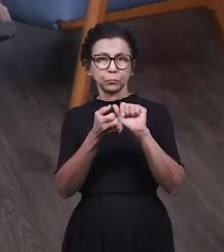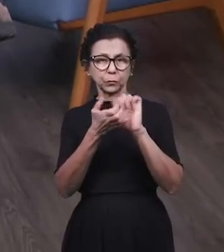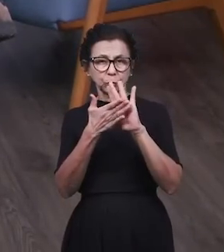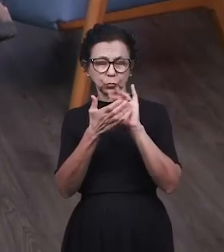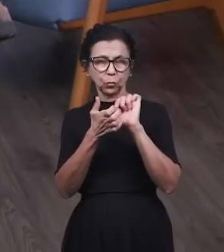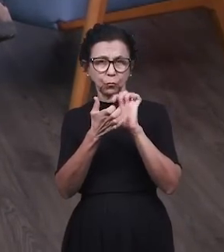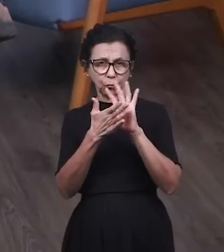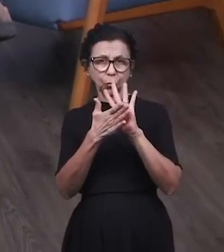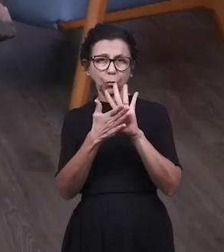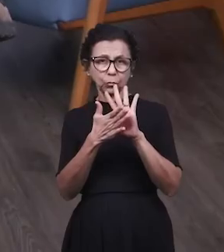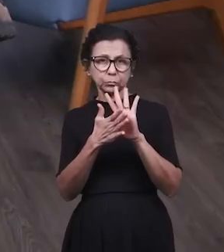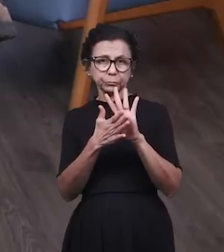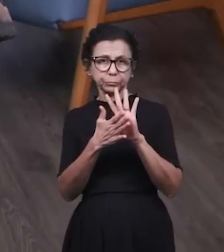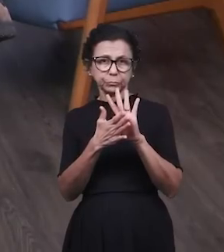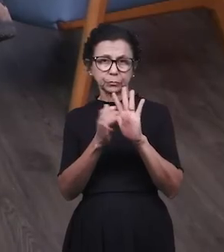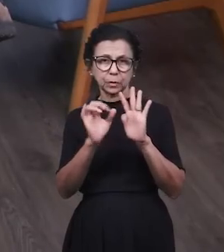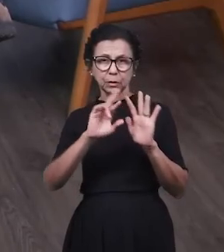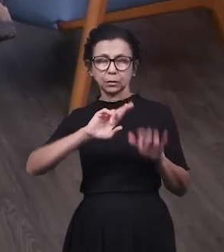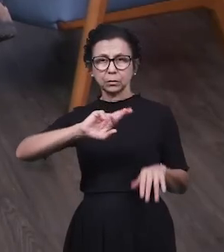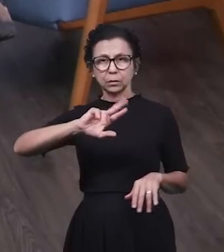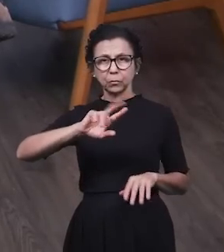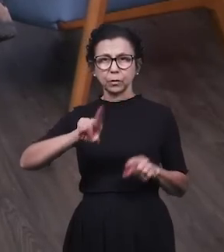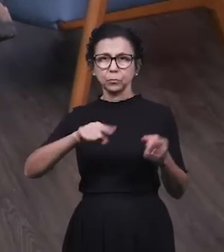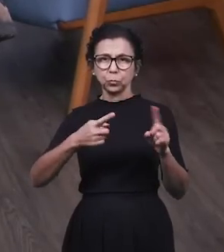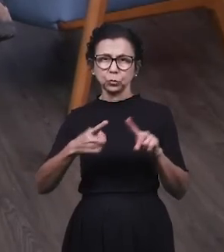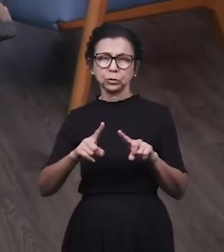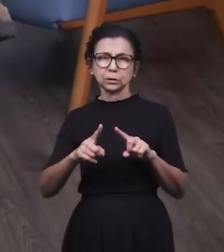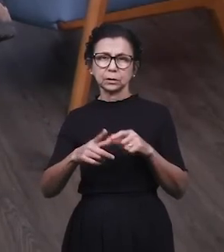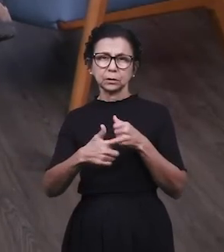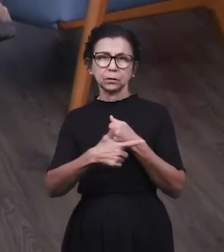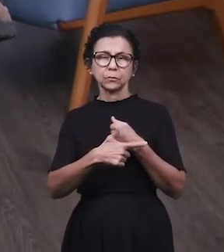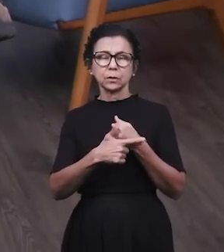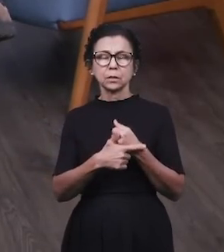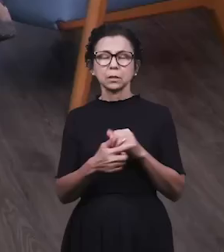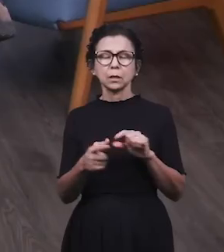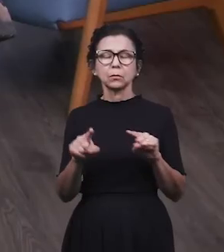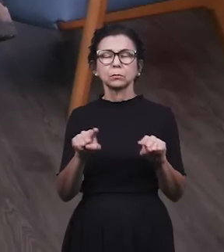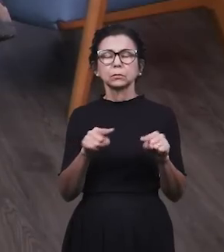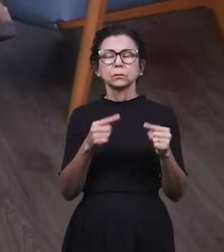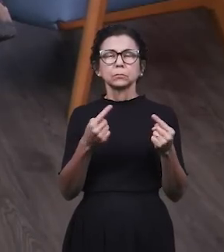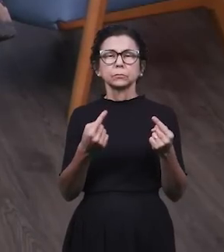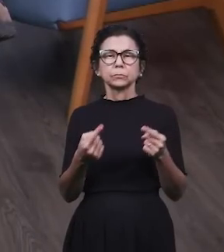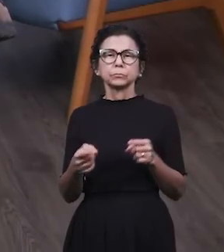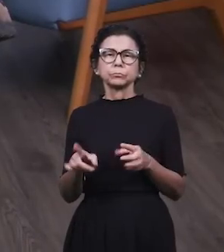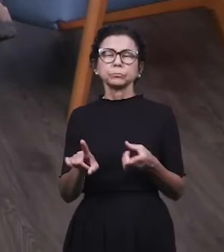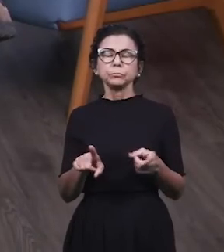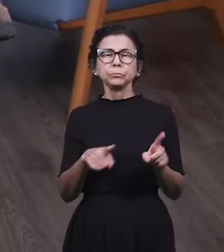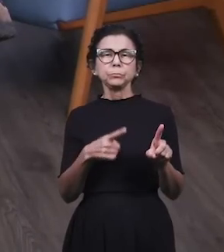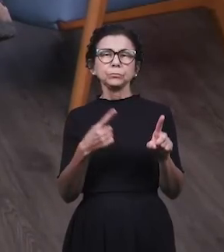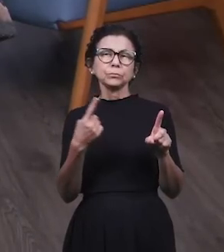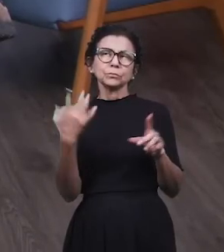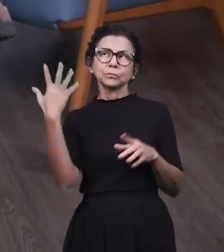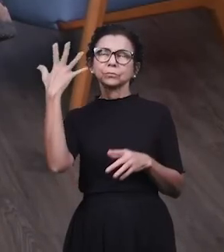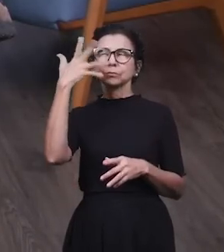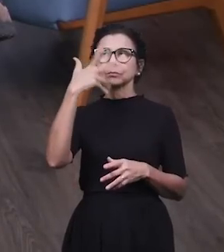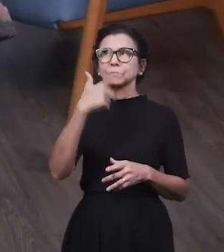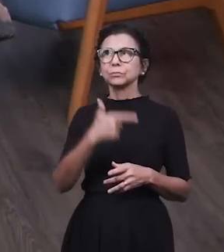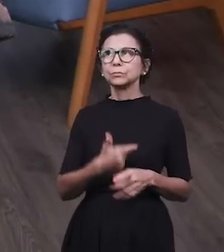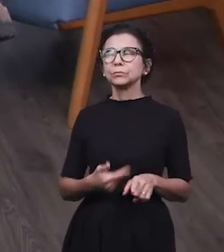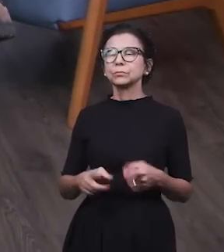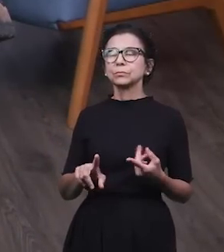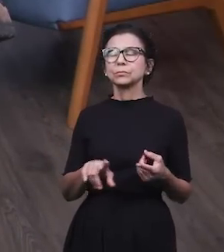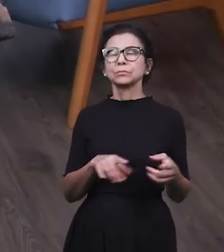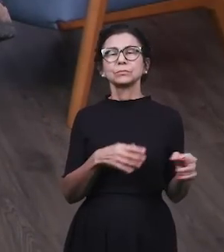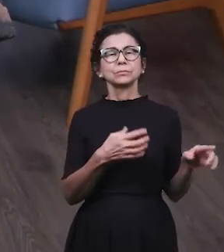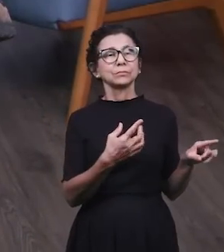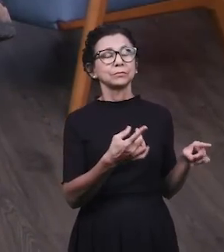fato louva, tá? Não estou falando da música. A música tem a sua função terapêutica, a música tem a sua